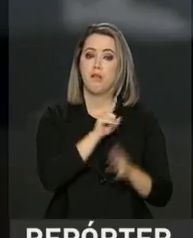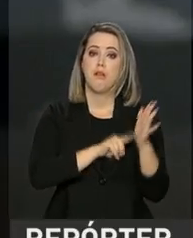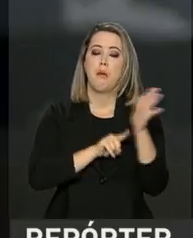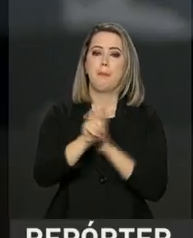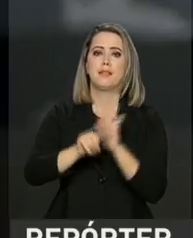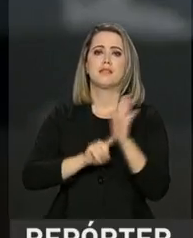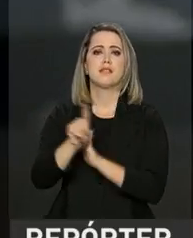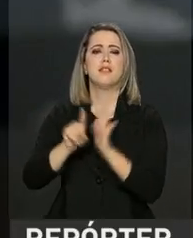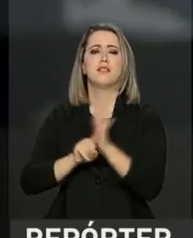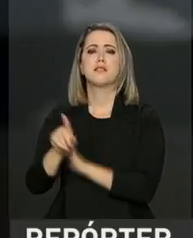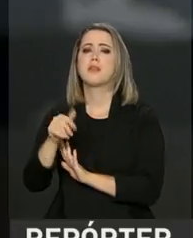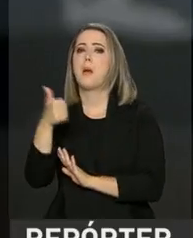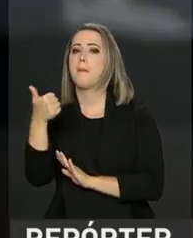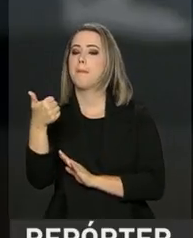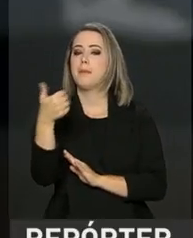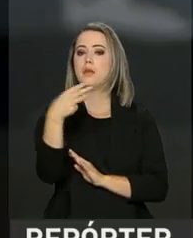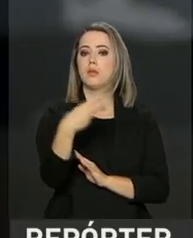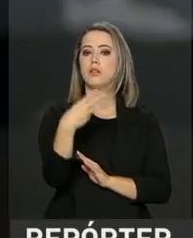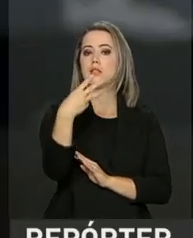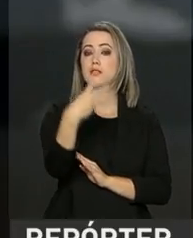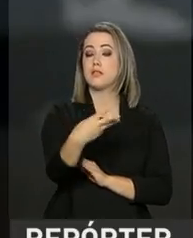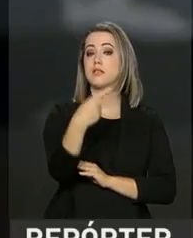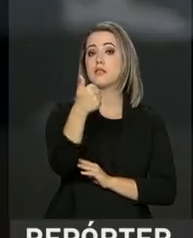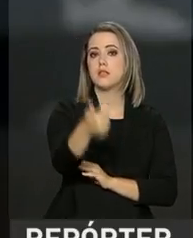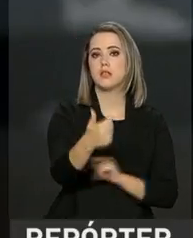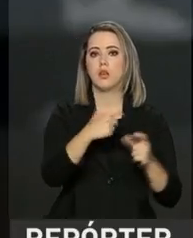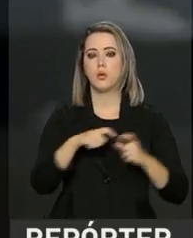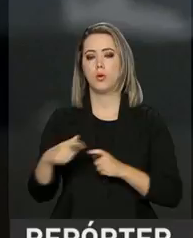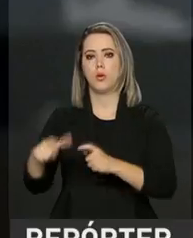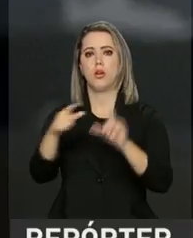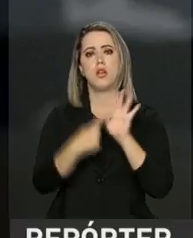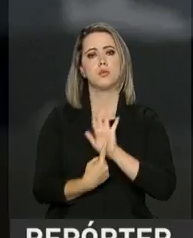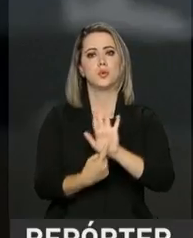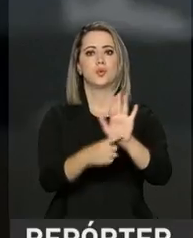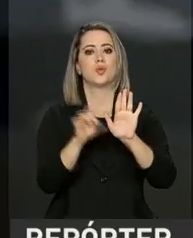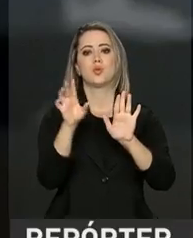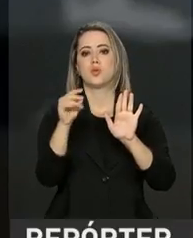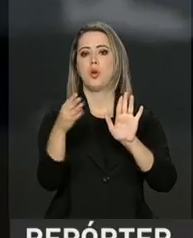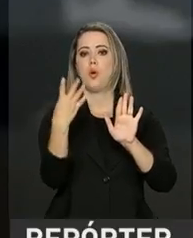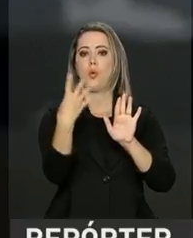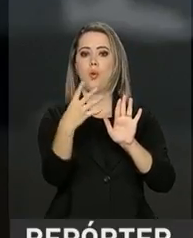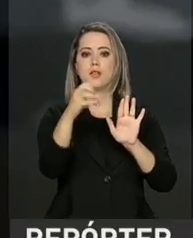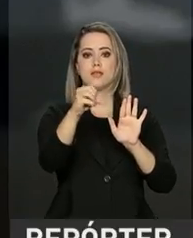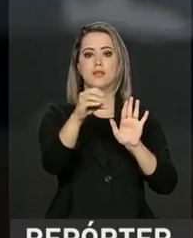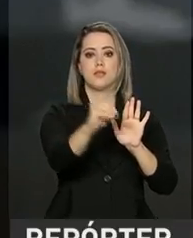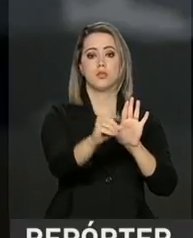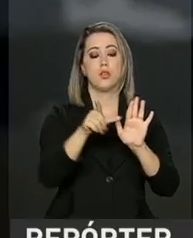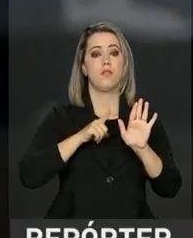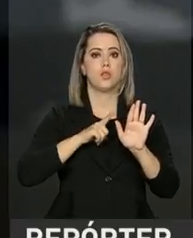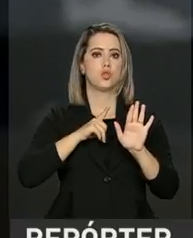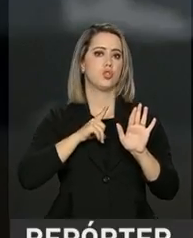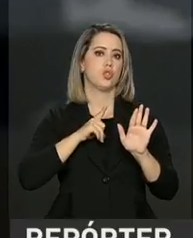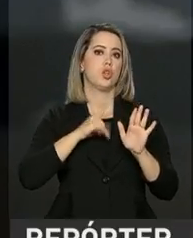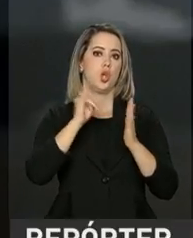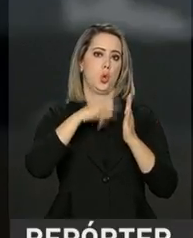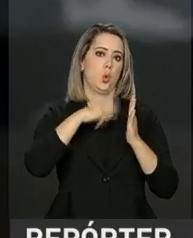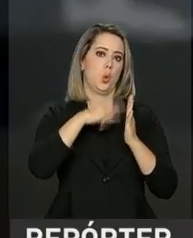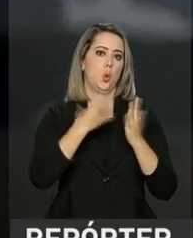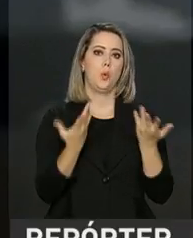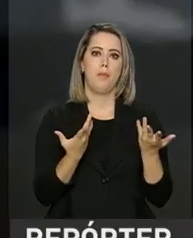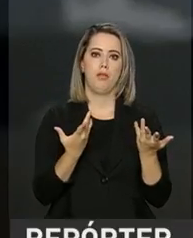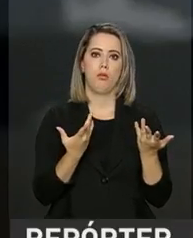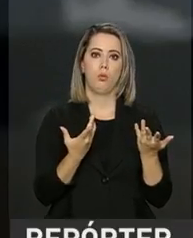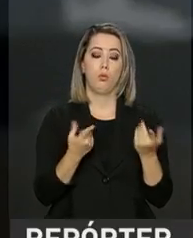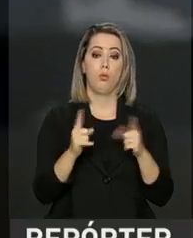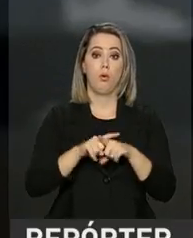em 1331 estabelecimentos penais mostrou que apenas 490 guardavam algum documento no prontuário do